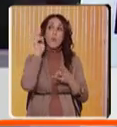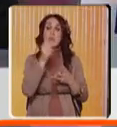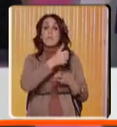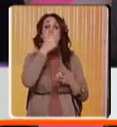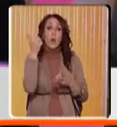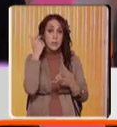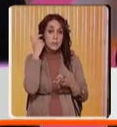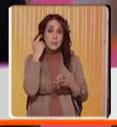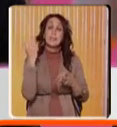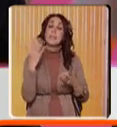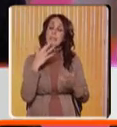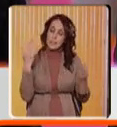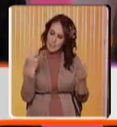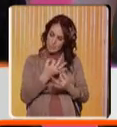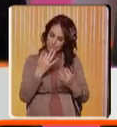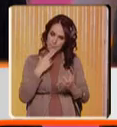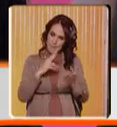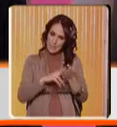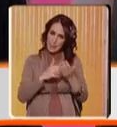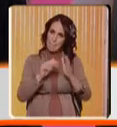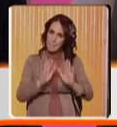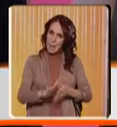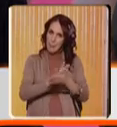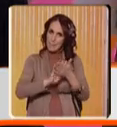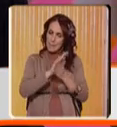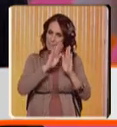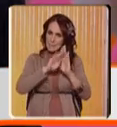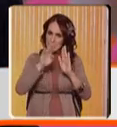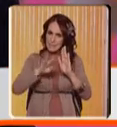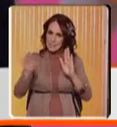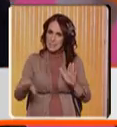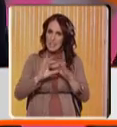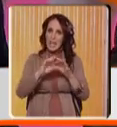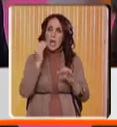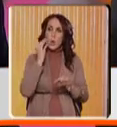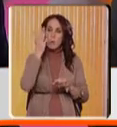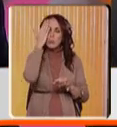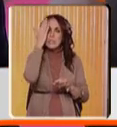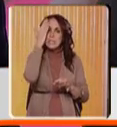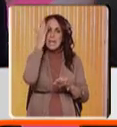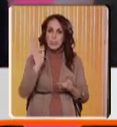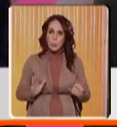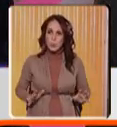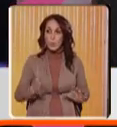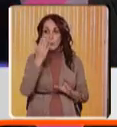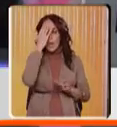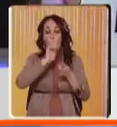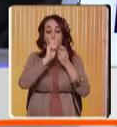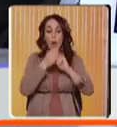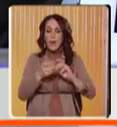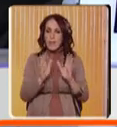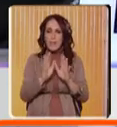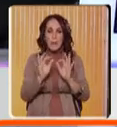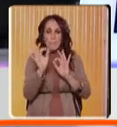melhor os estímulos. Portanto, é verdade, mas a base científica disto tem a ver com a forma como o cérebro... É o cérebro que reorganiza...